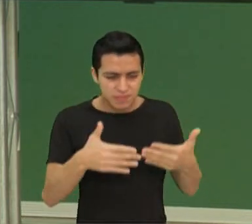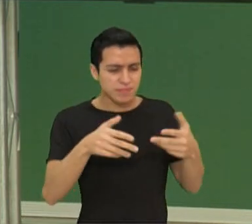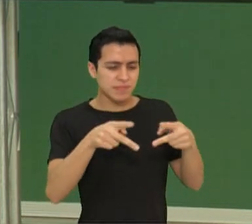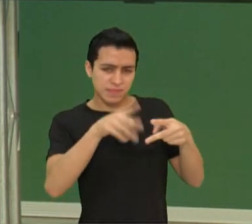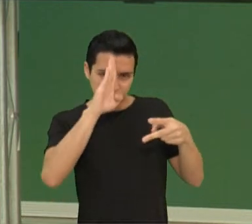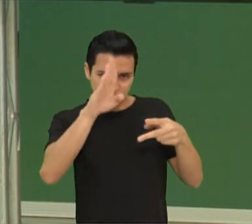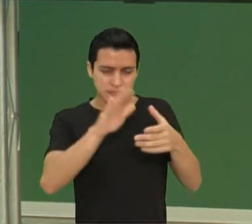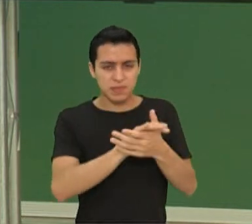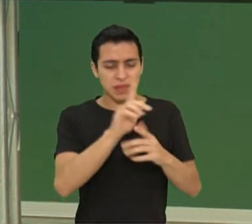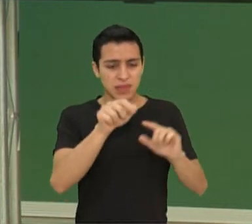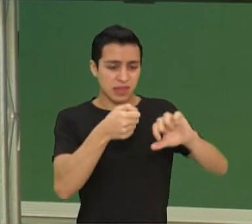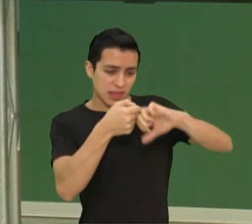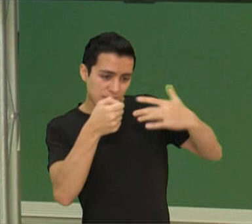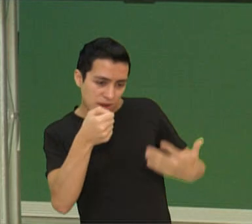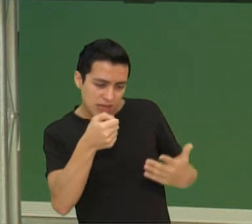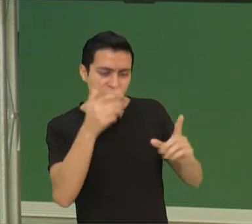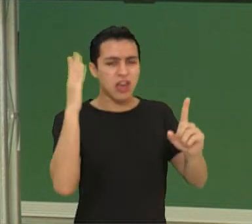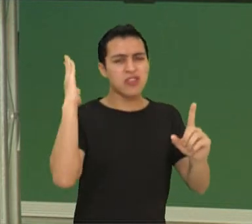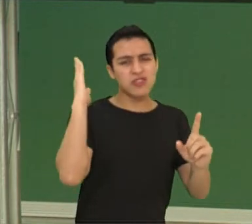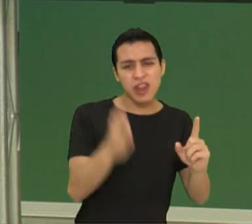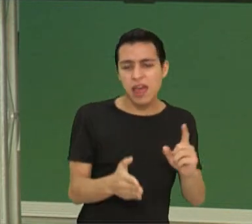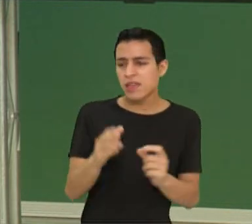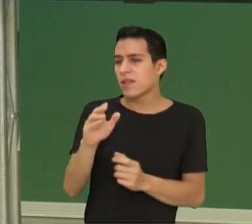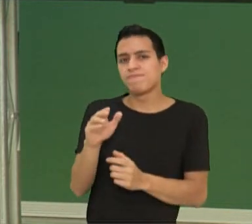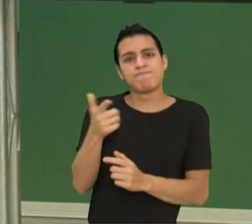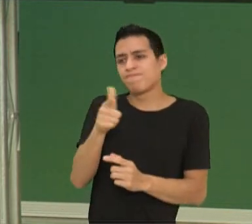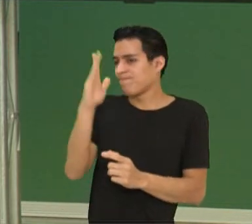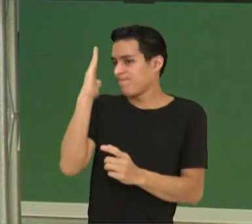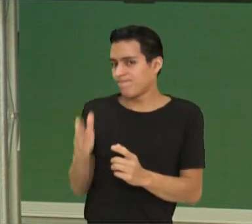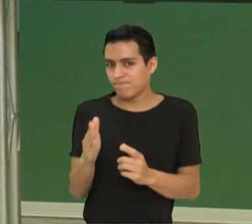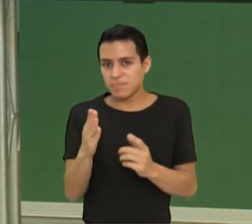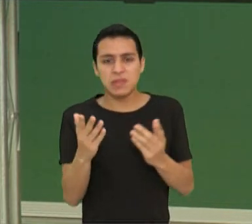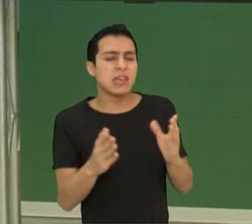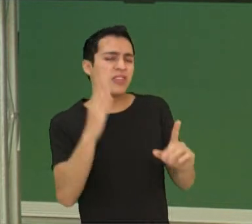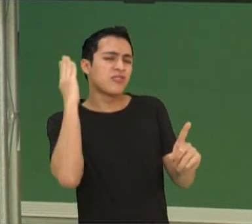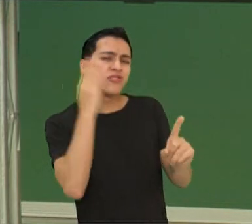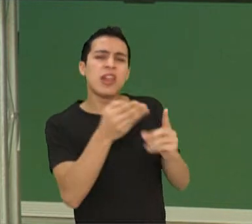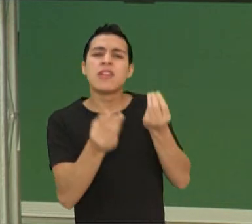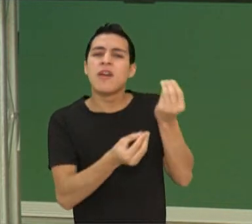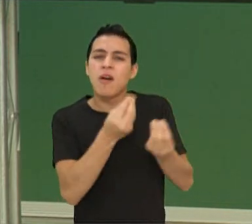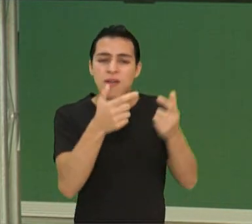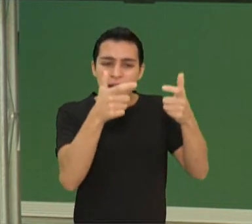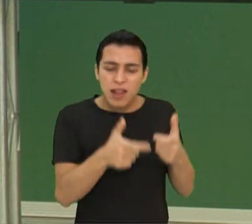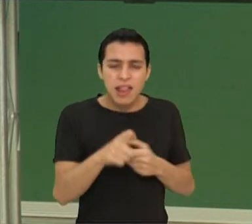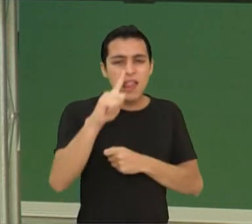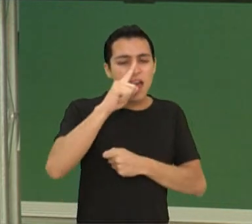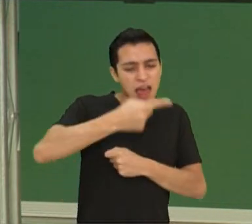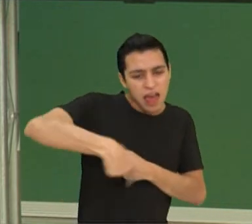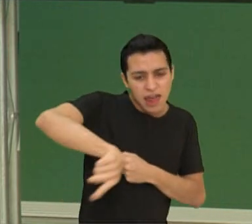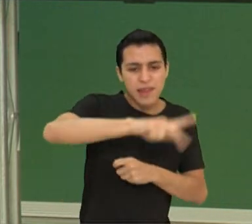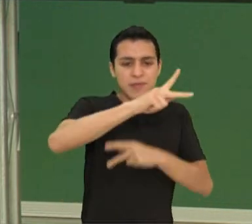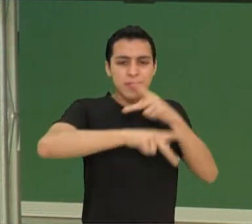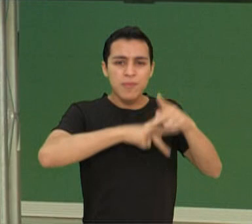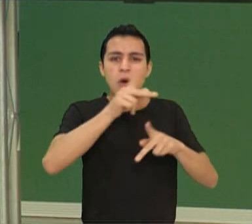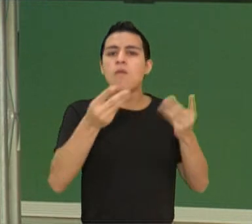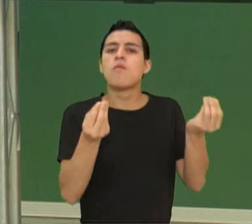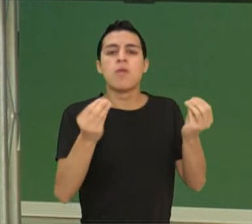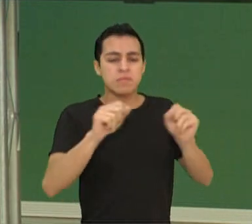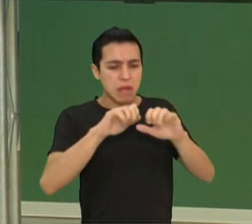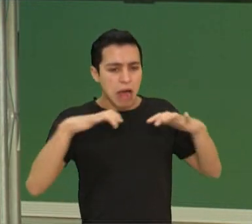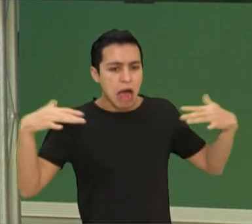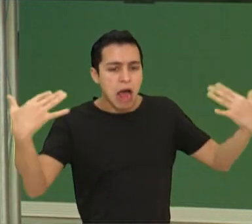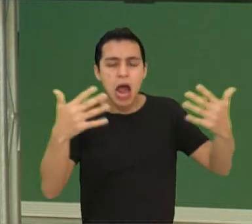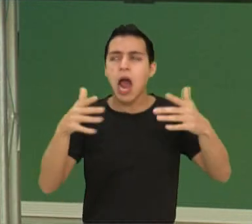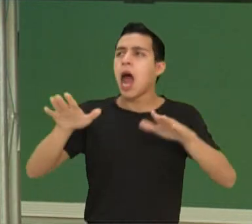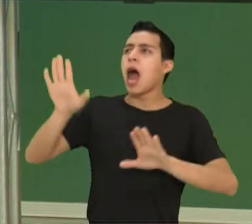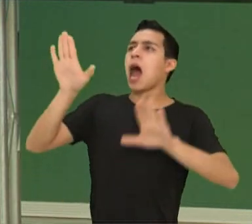né? Democracia indireta e direta. Direta lá na Grécia Antiga, as pessoas decidiam por meio de assembleia todas